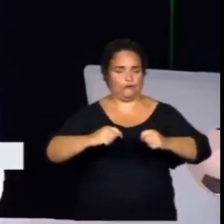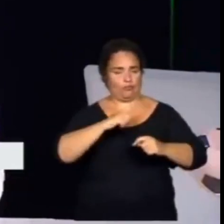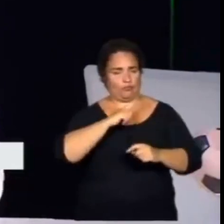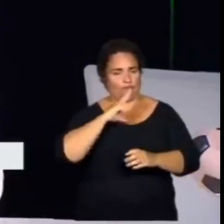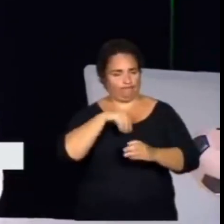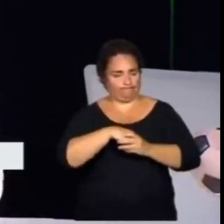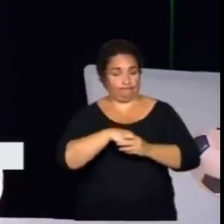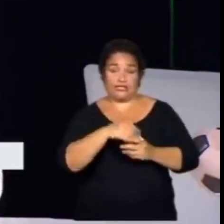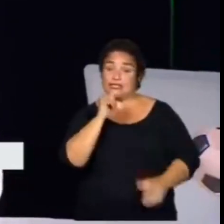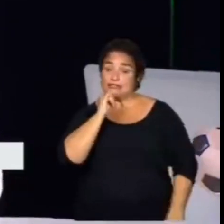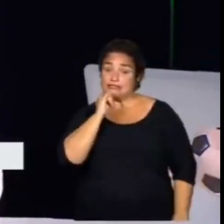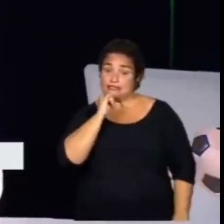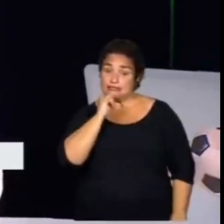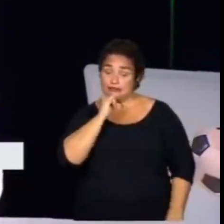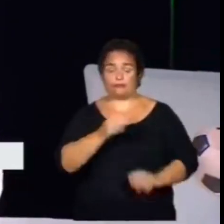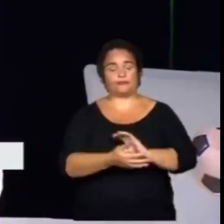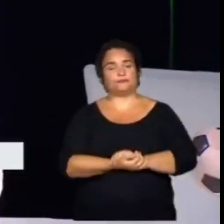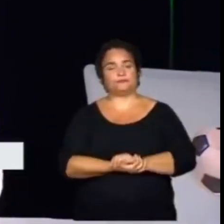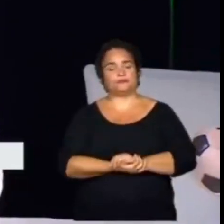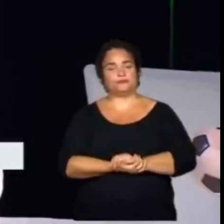assim, exemplo,